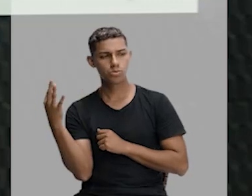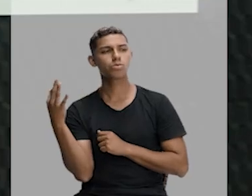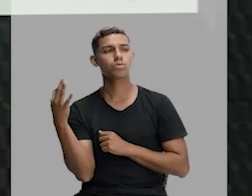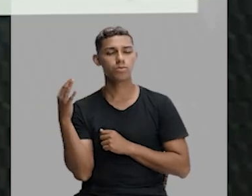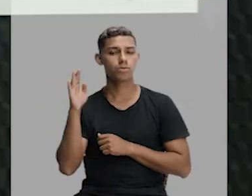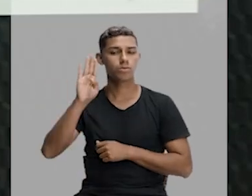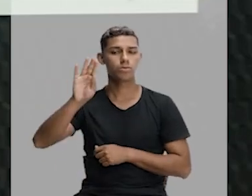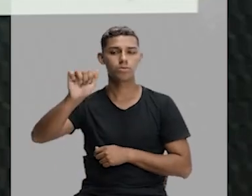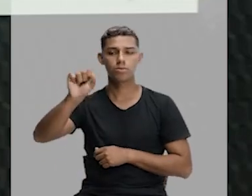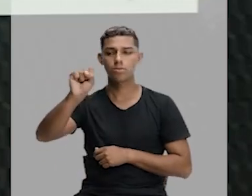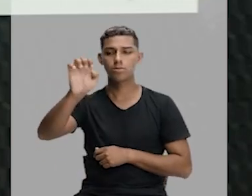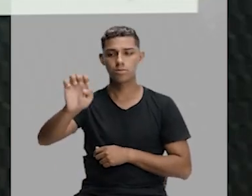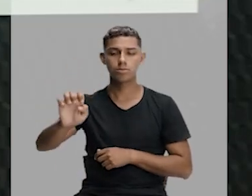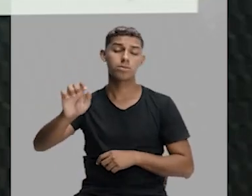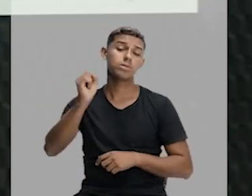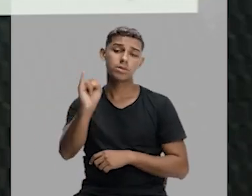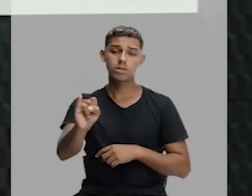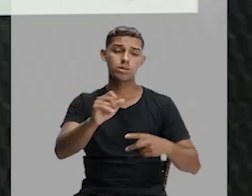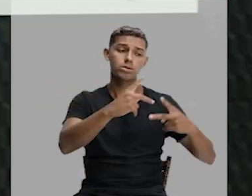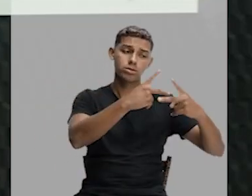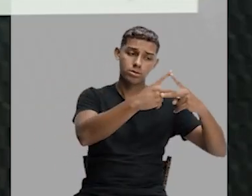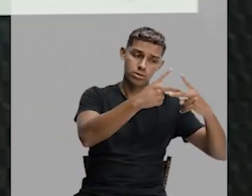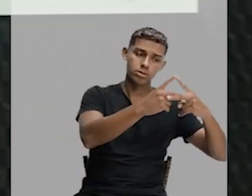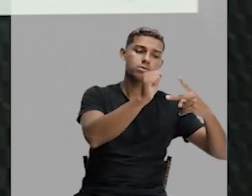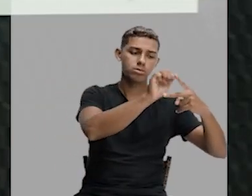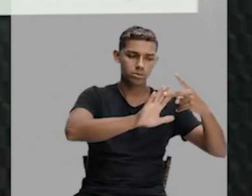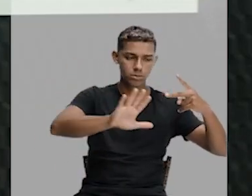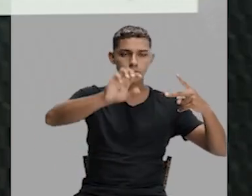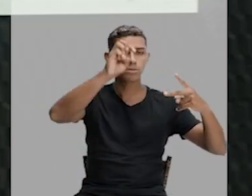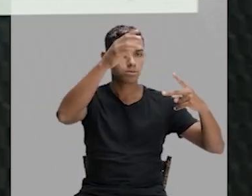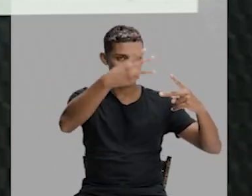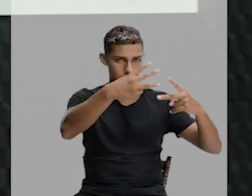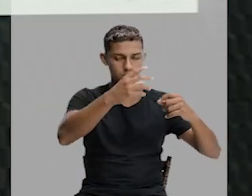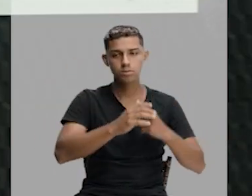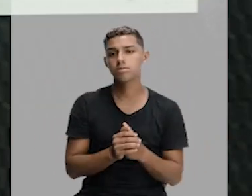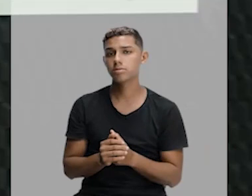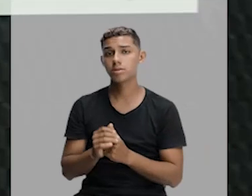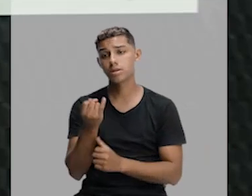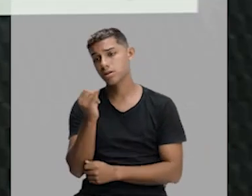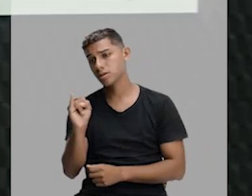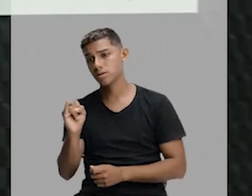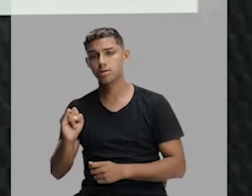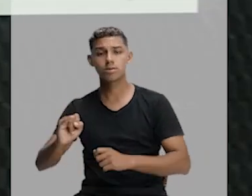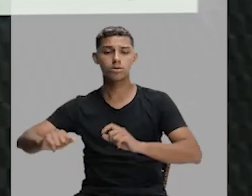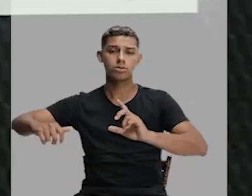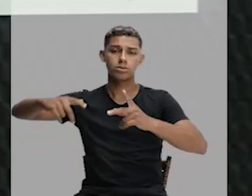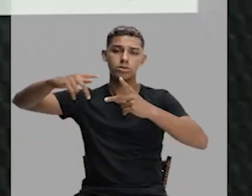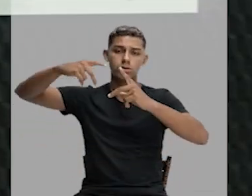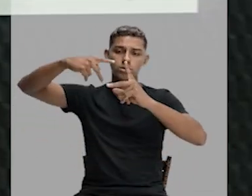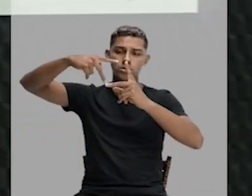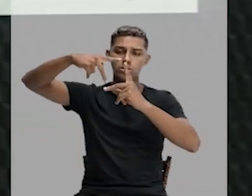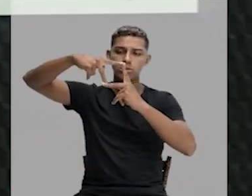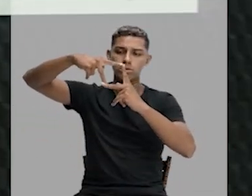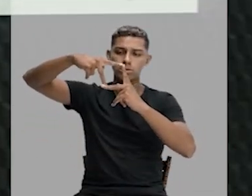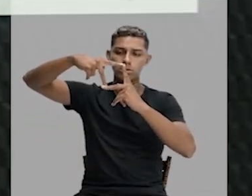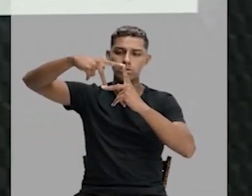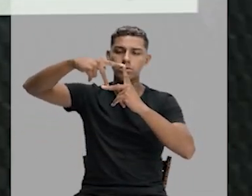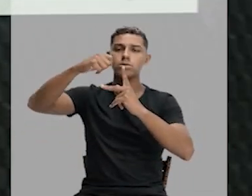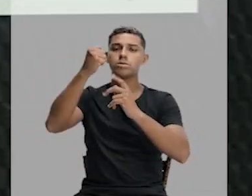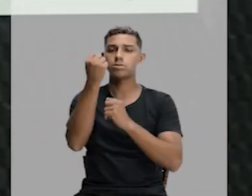base, tá? Se for um triângulo, é um polígono, é um prisma triangular. Se for um quadrilátero, é um